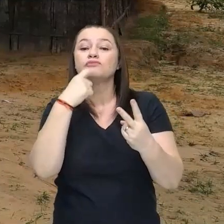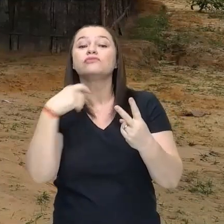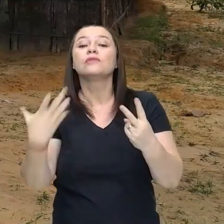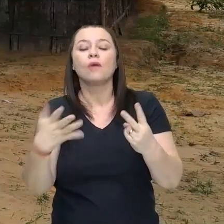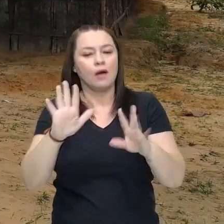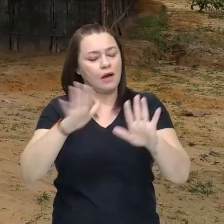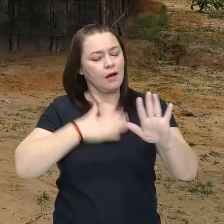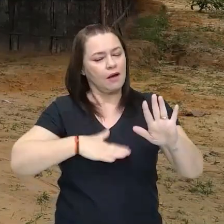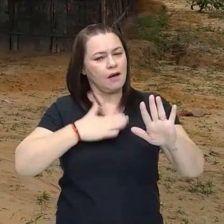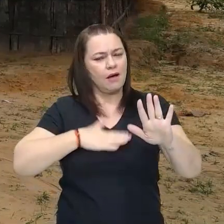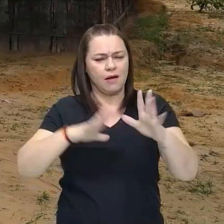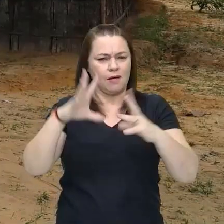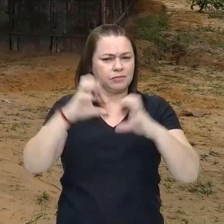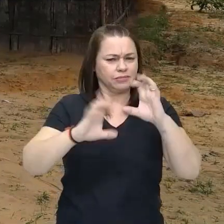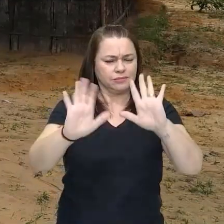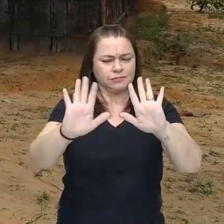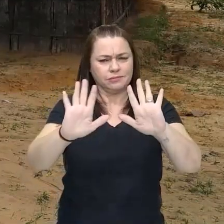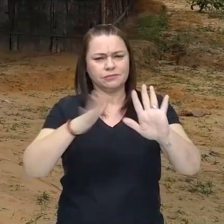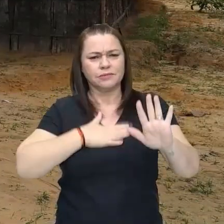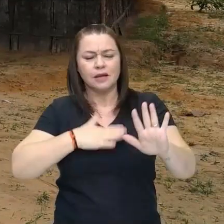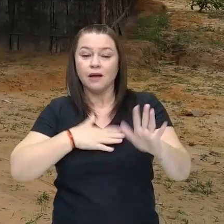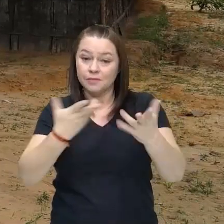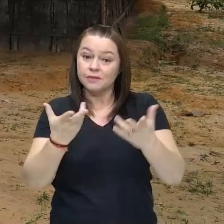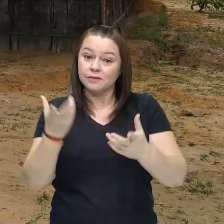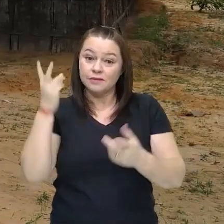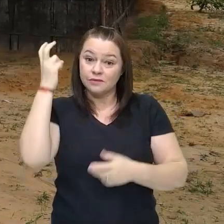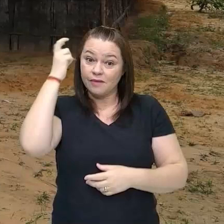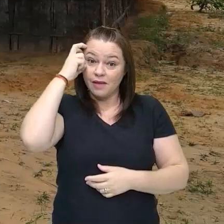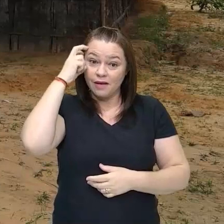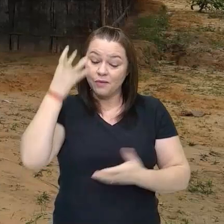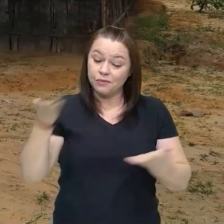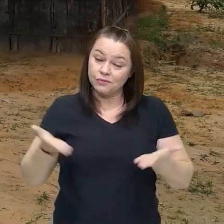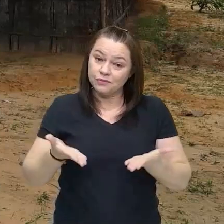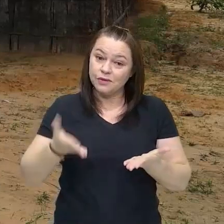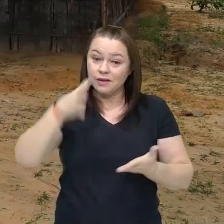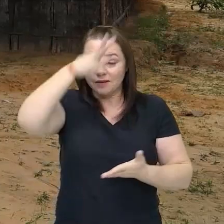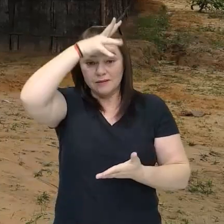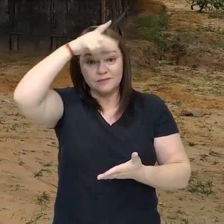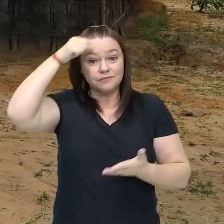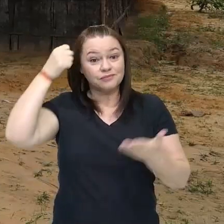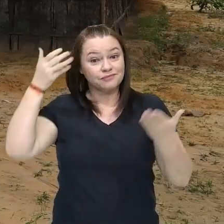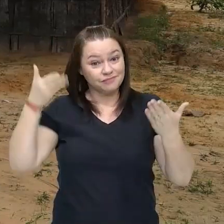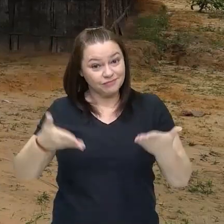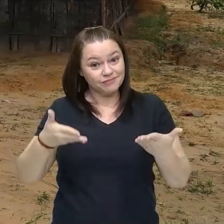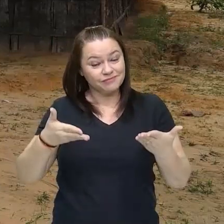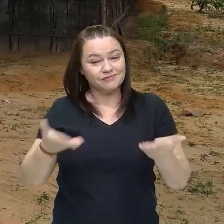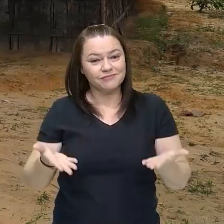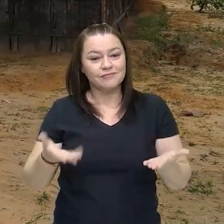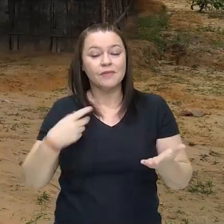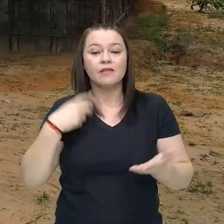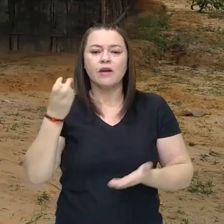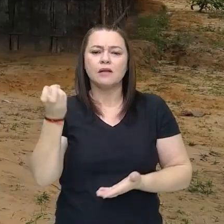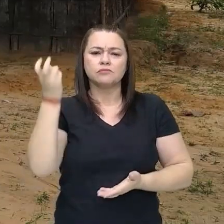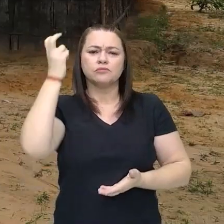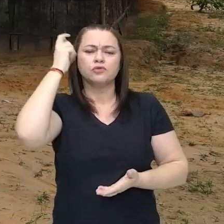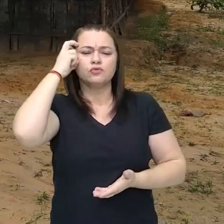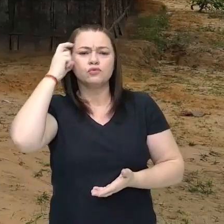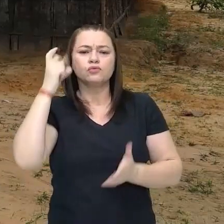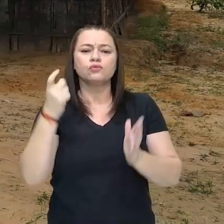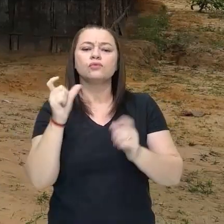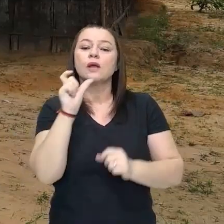sem polêmicas. Então isso resume a cultura da nossa região. Quando nós falamos de cultura, lembre, a palavra-chave